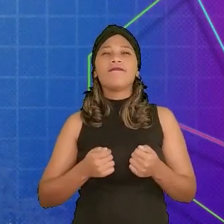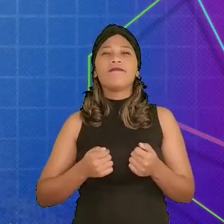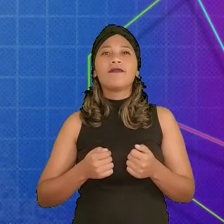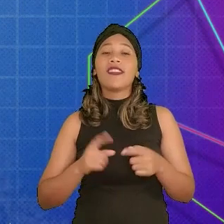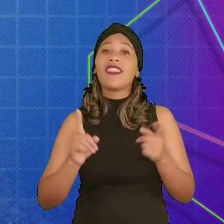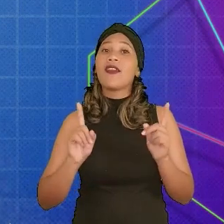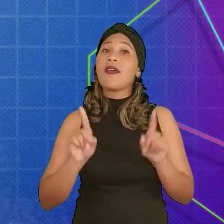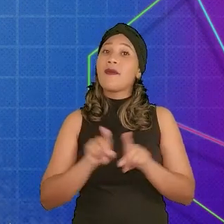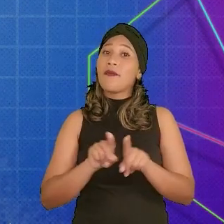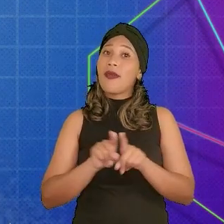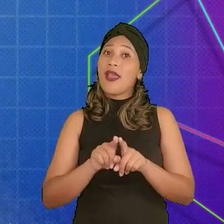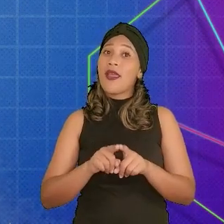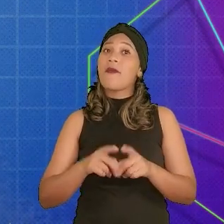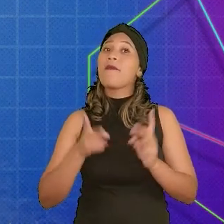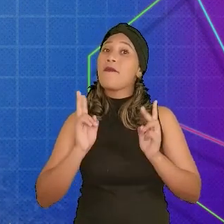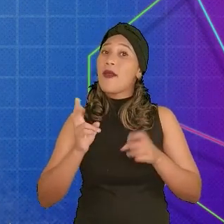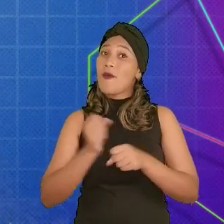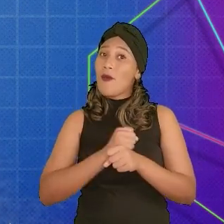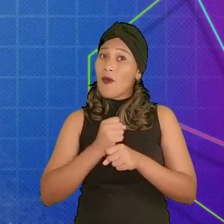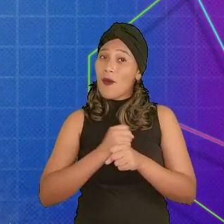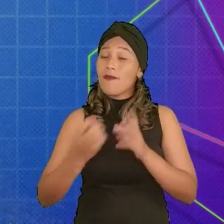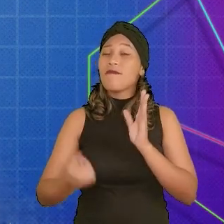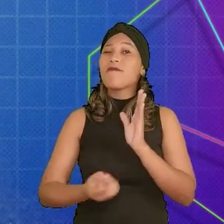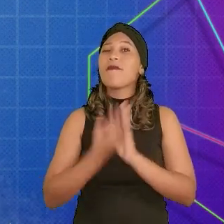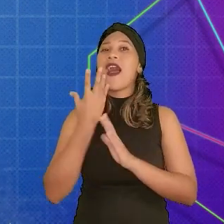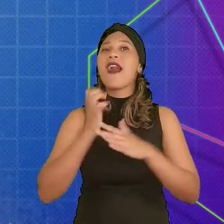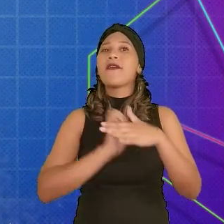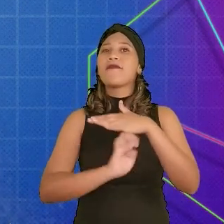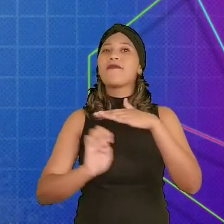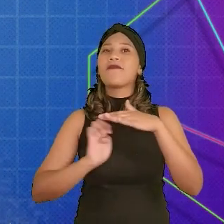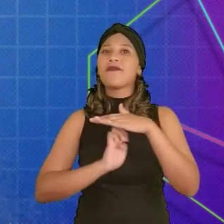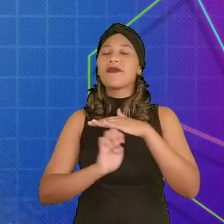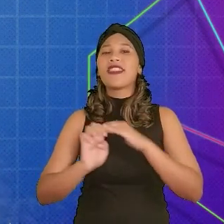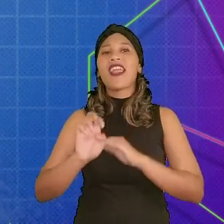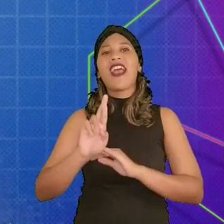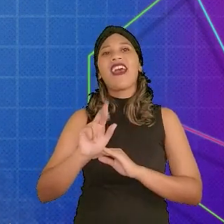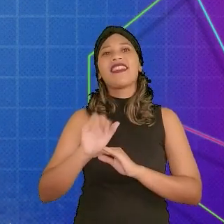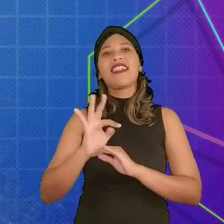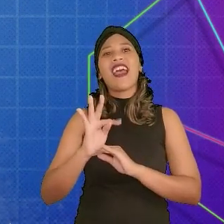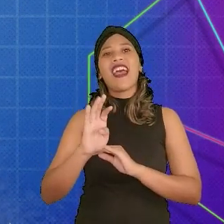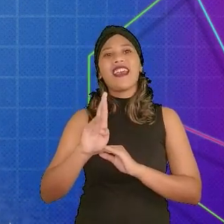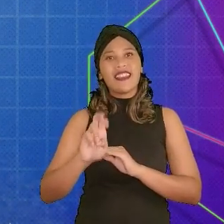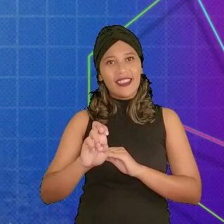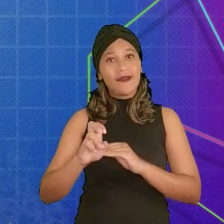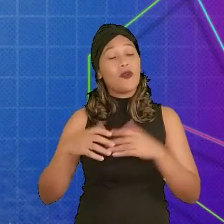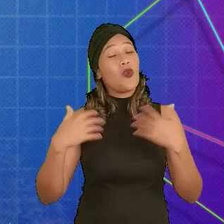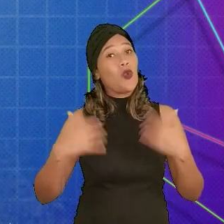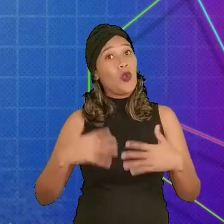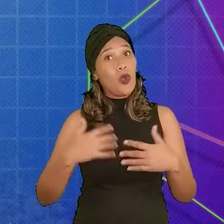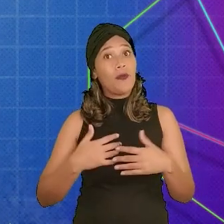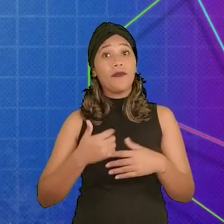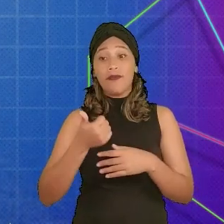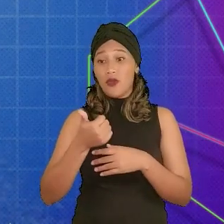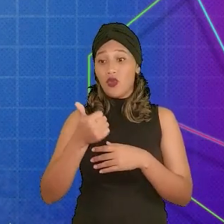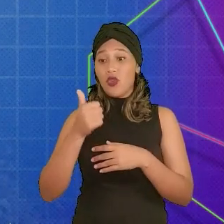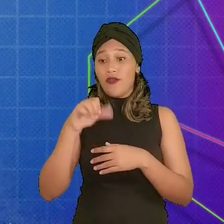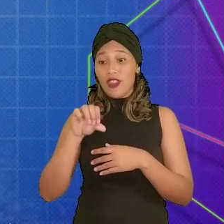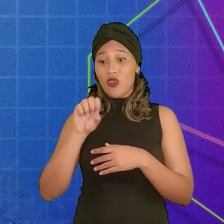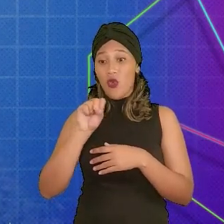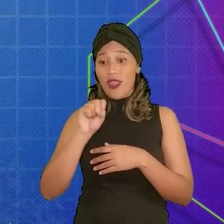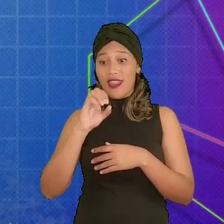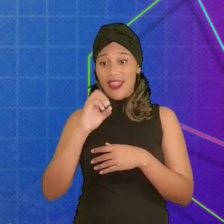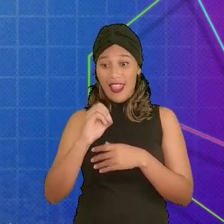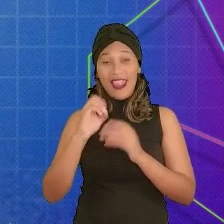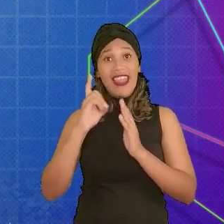ano, nasce uma das empresas mais renomadas do mundo dos jogos, a Atari, fundada pelo Bushnell. A década de